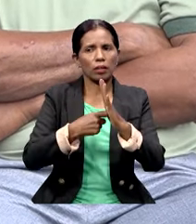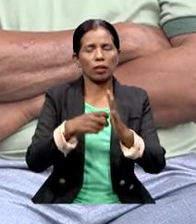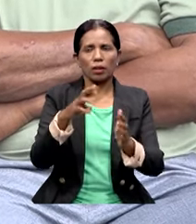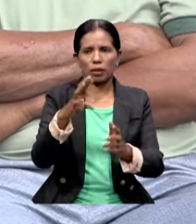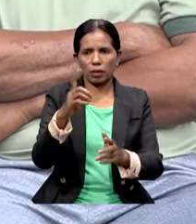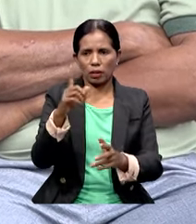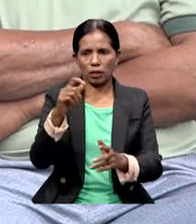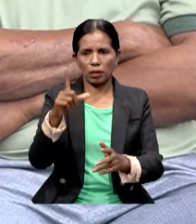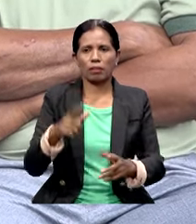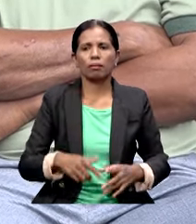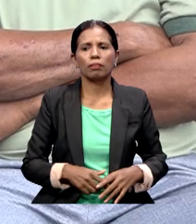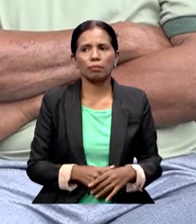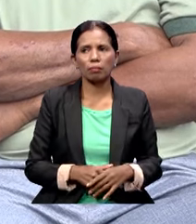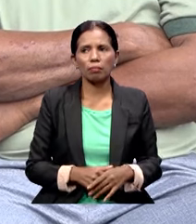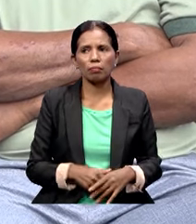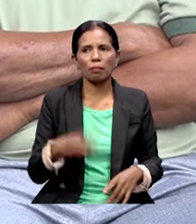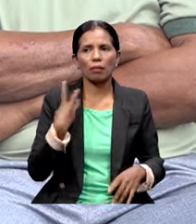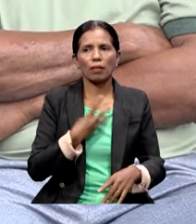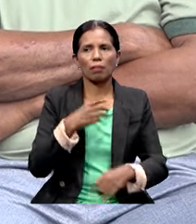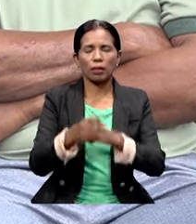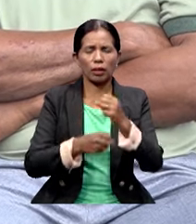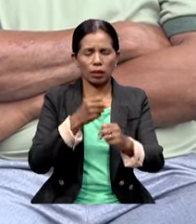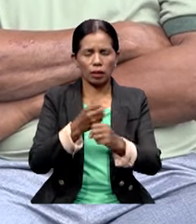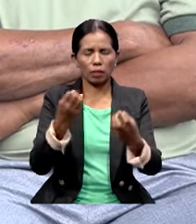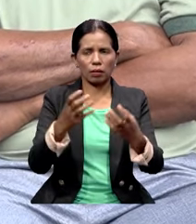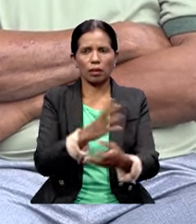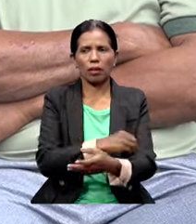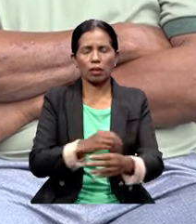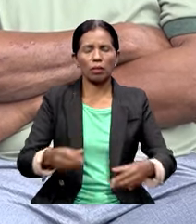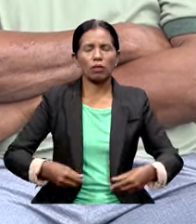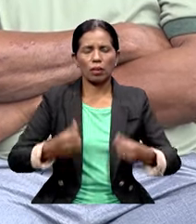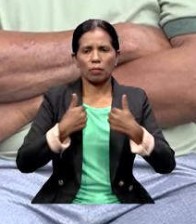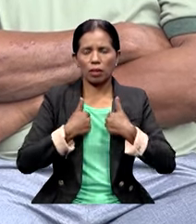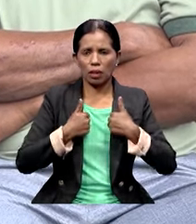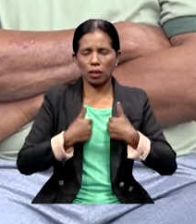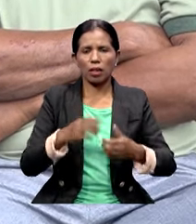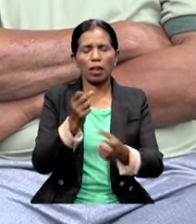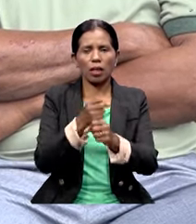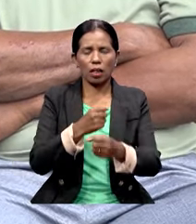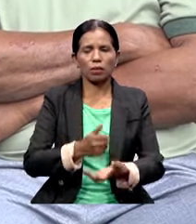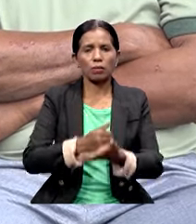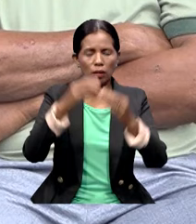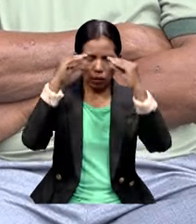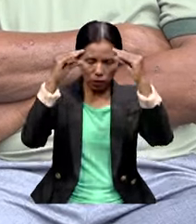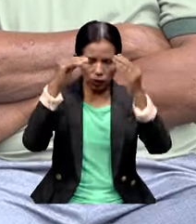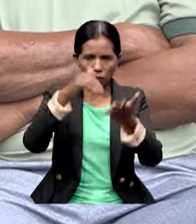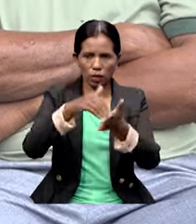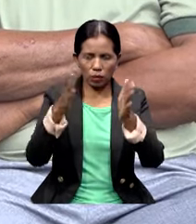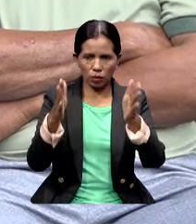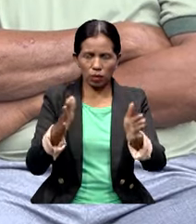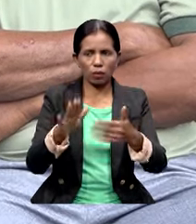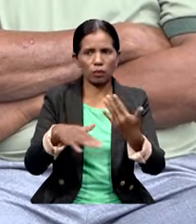Elinian. Ami mak tina barak ona didikaan no produz de estudantes, heróis no martes de administração.